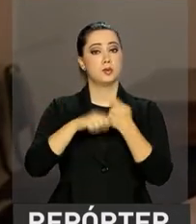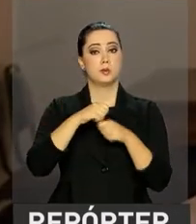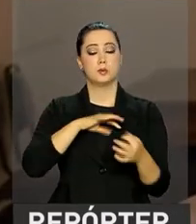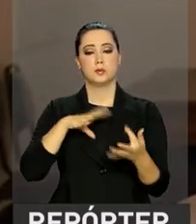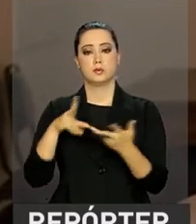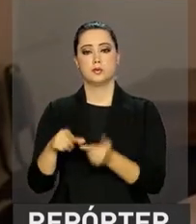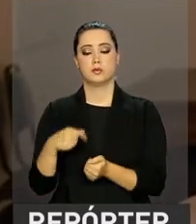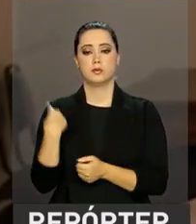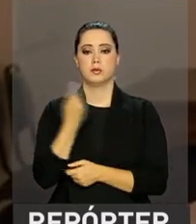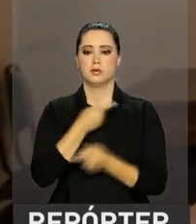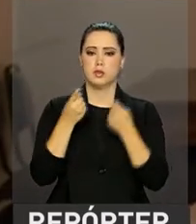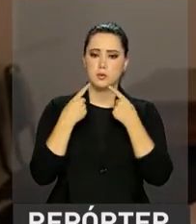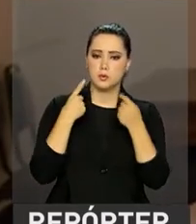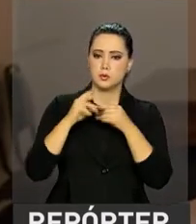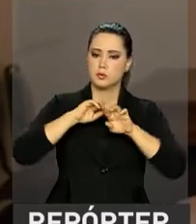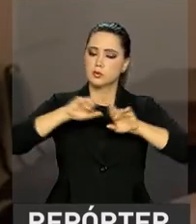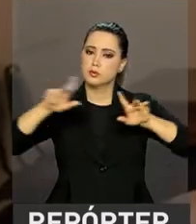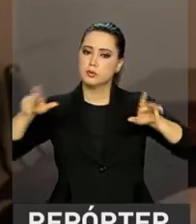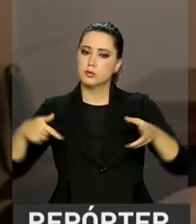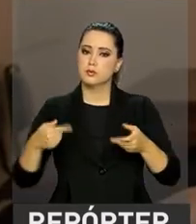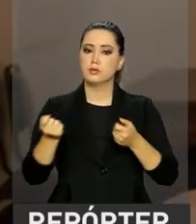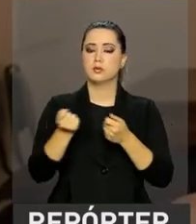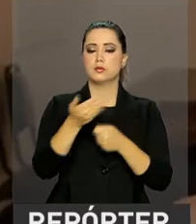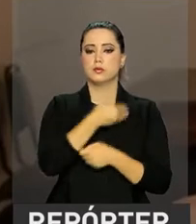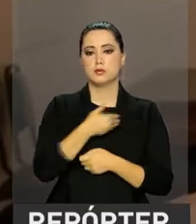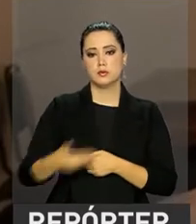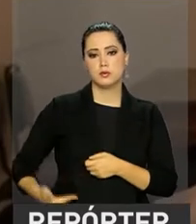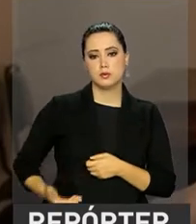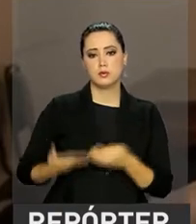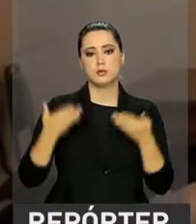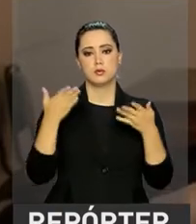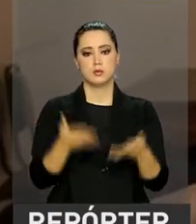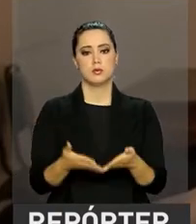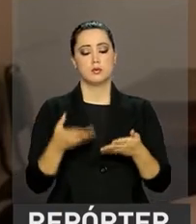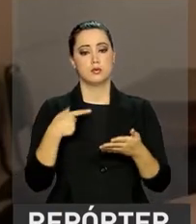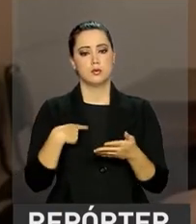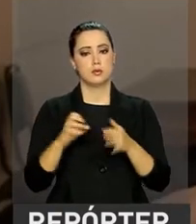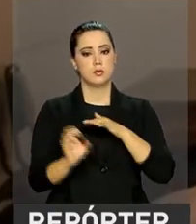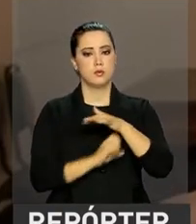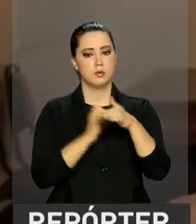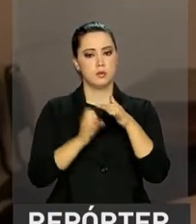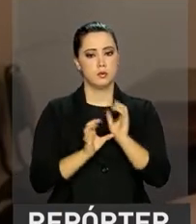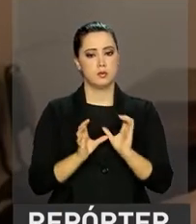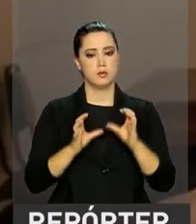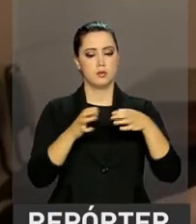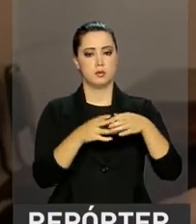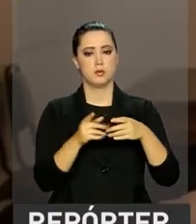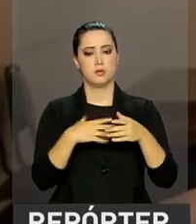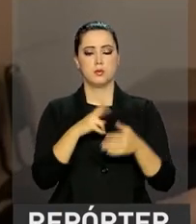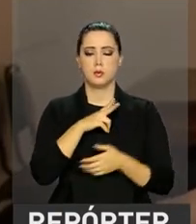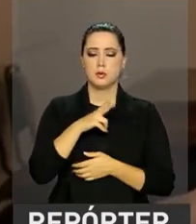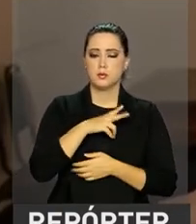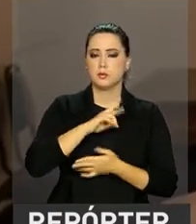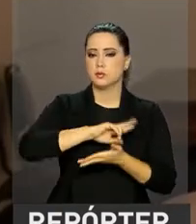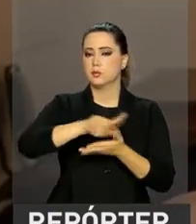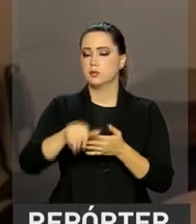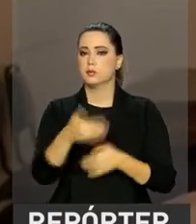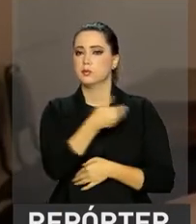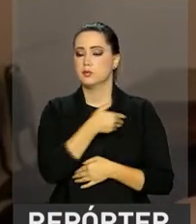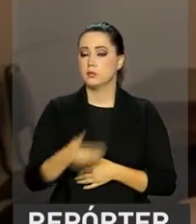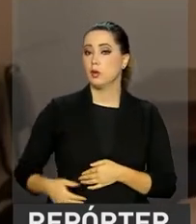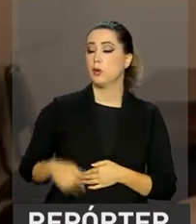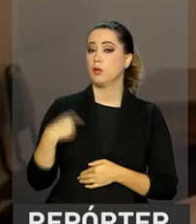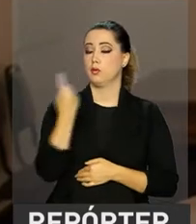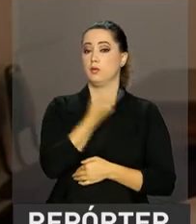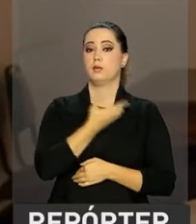discutir como membros de vários governos do da américa latina com empresários do setor produtivo setor privado e governos